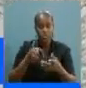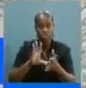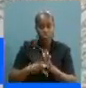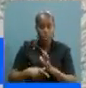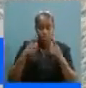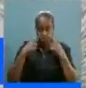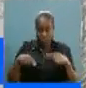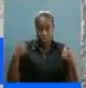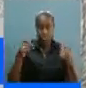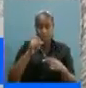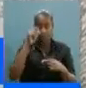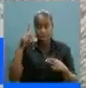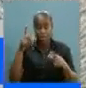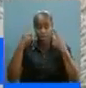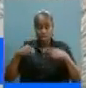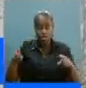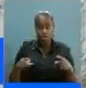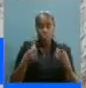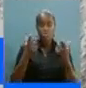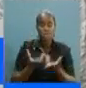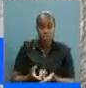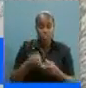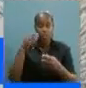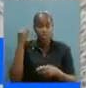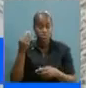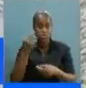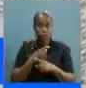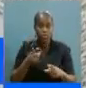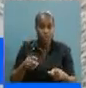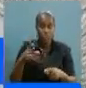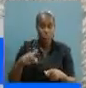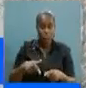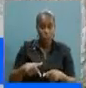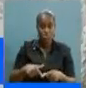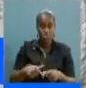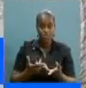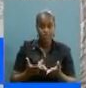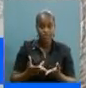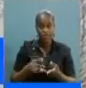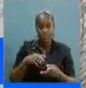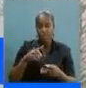um despertar de música para a juventude, porque não há uma faixa etária ali de 15 a 25 anos.